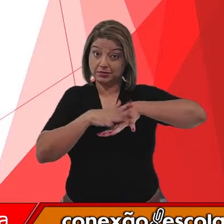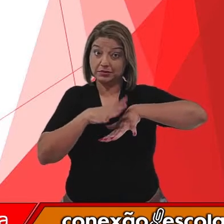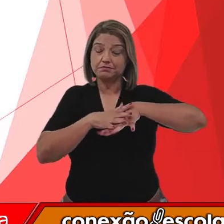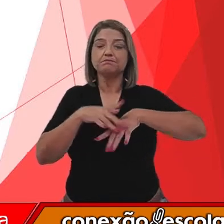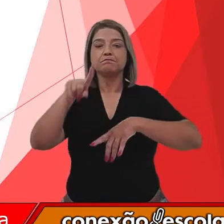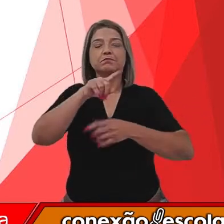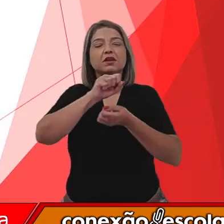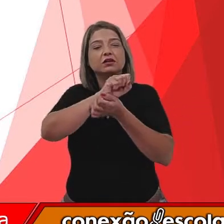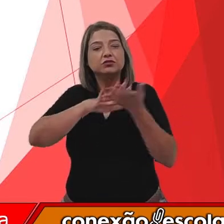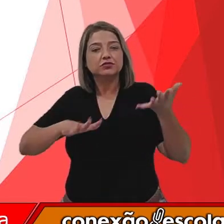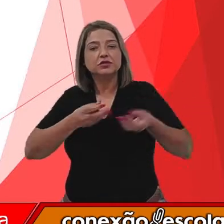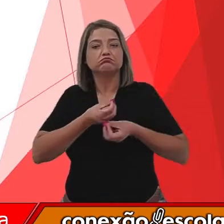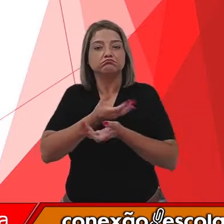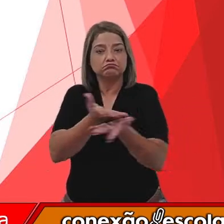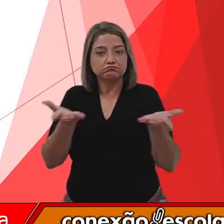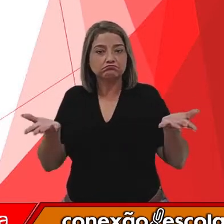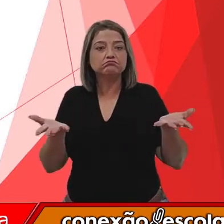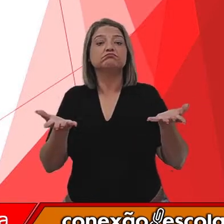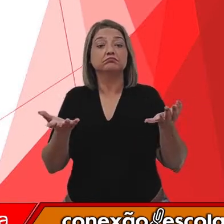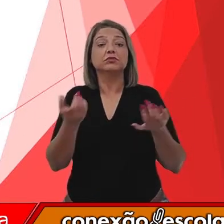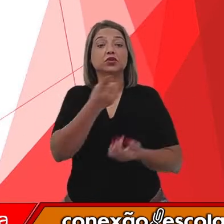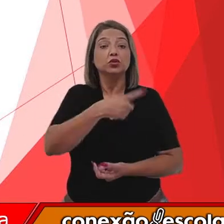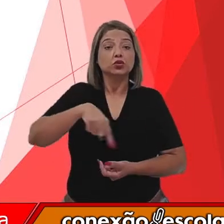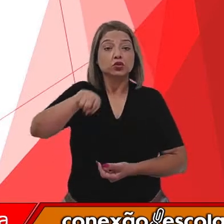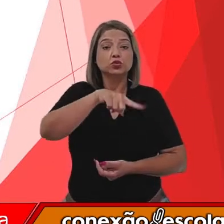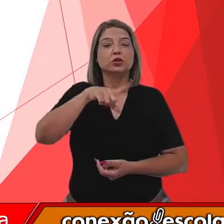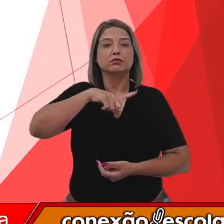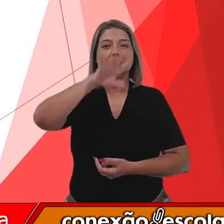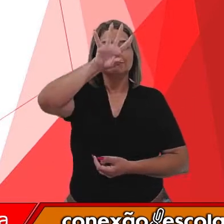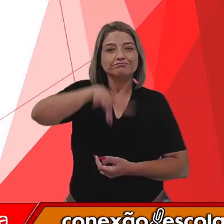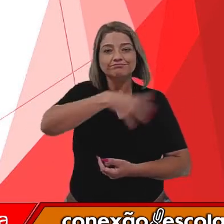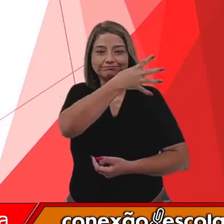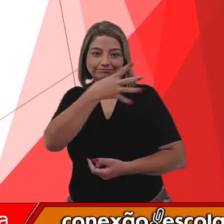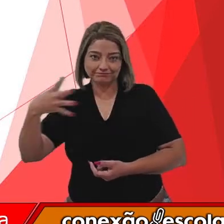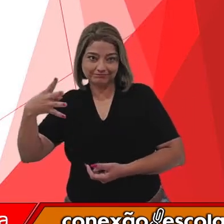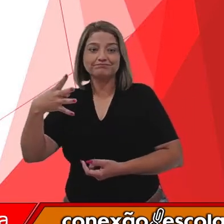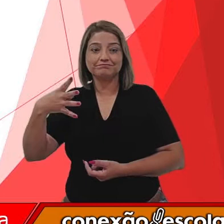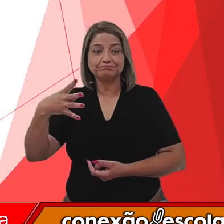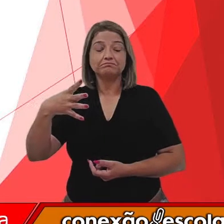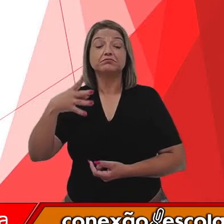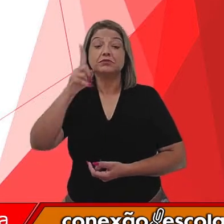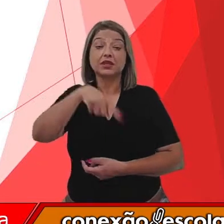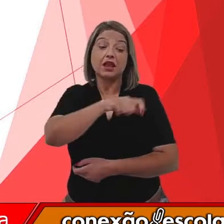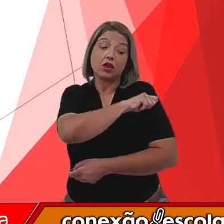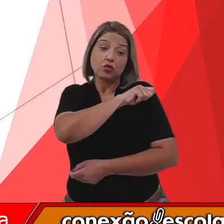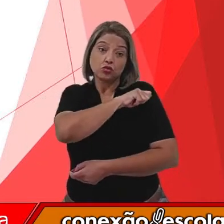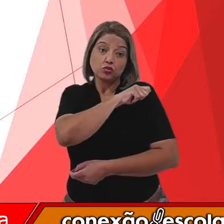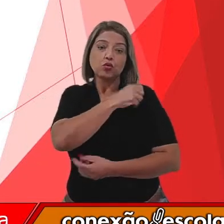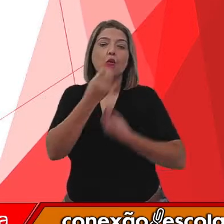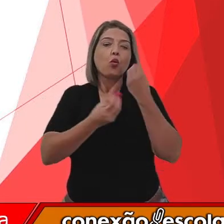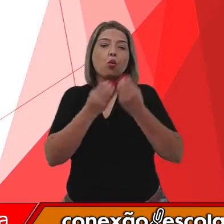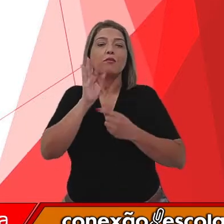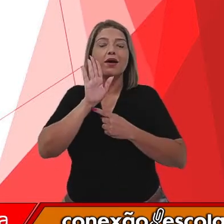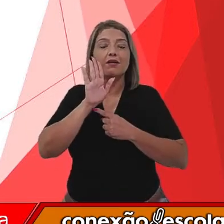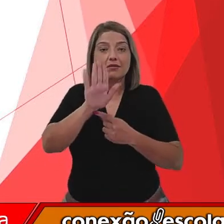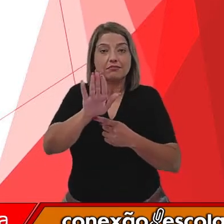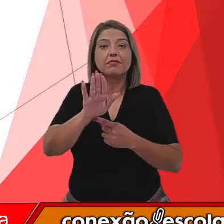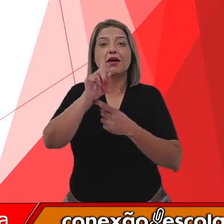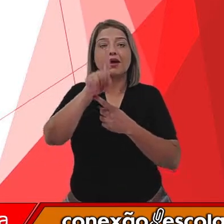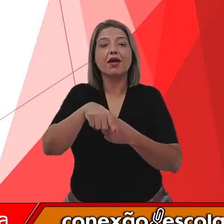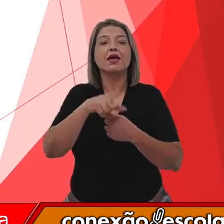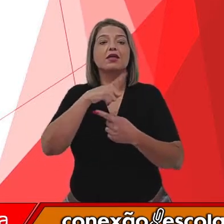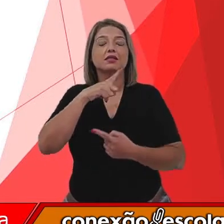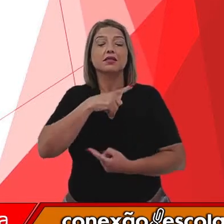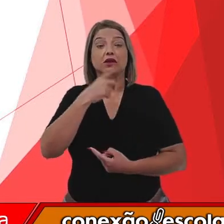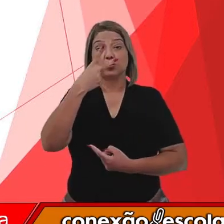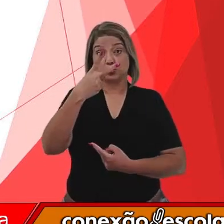passou uma atividade para, em uma malha quadriculada, a estudante fazer a representação de